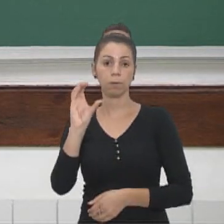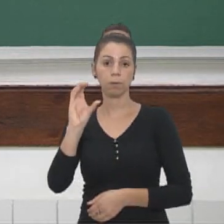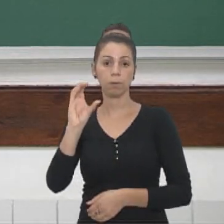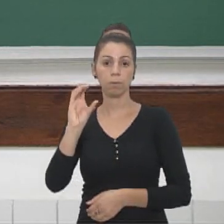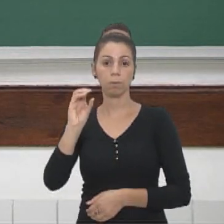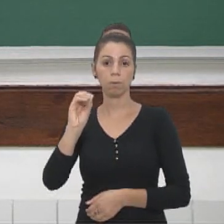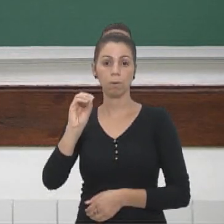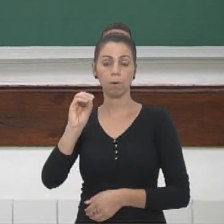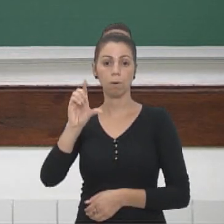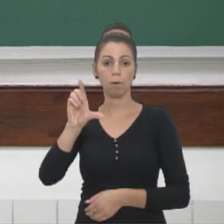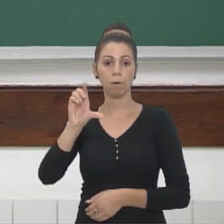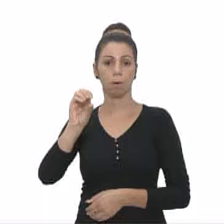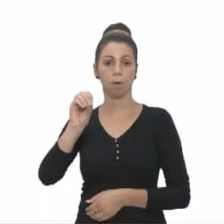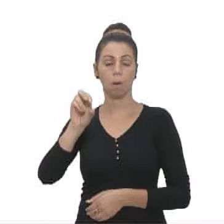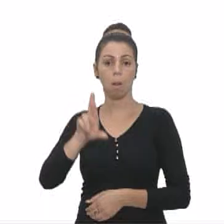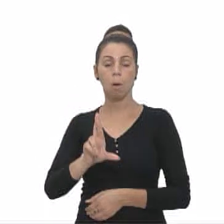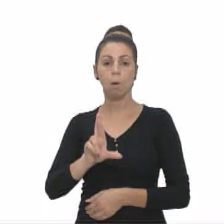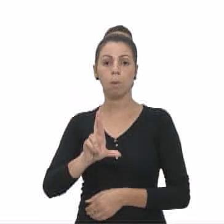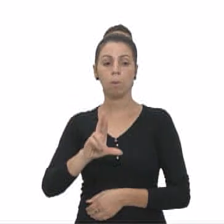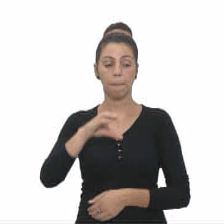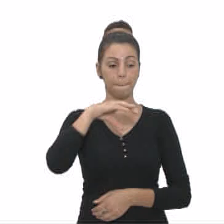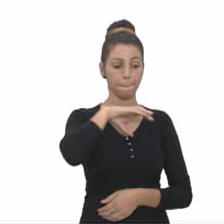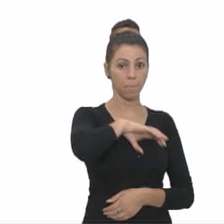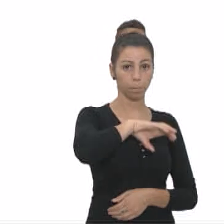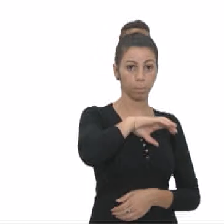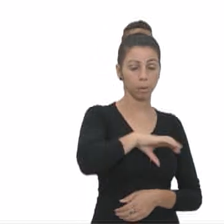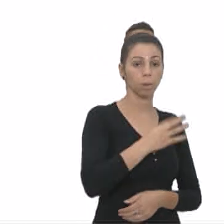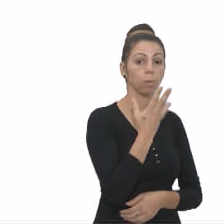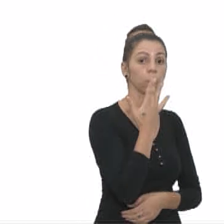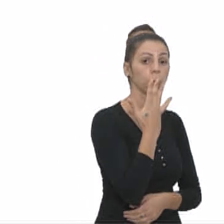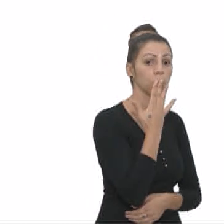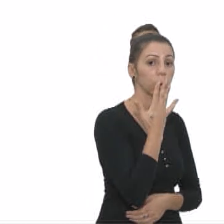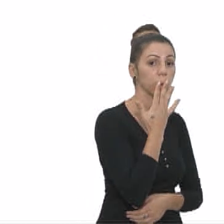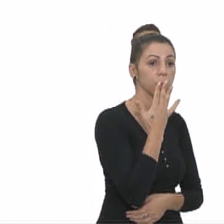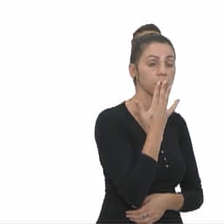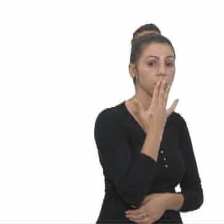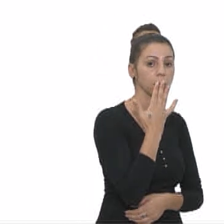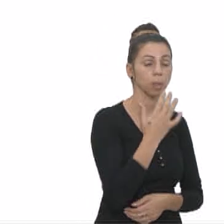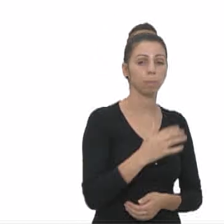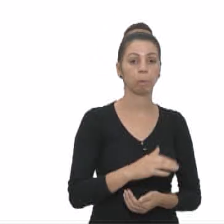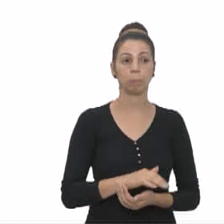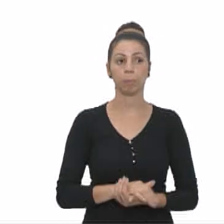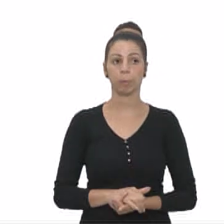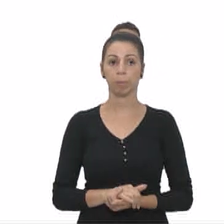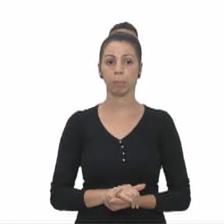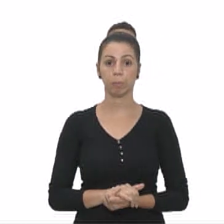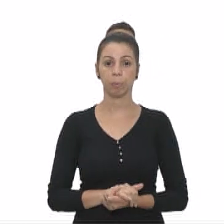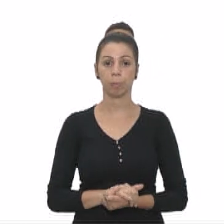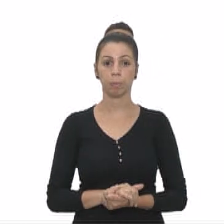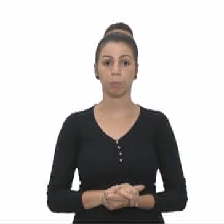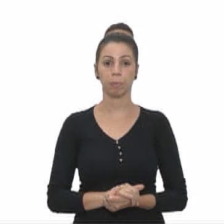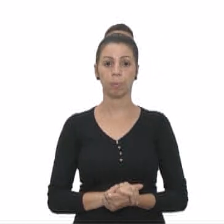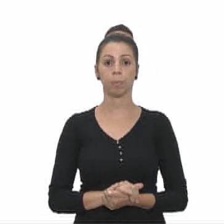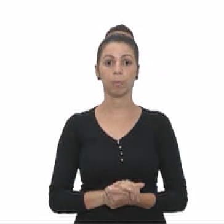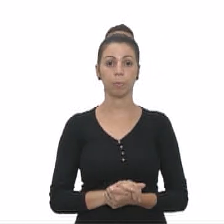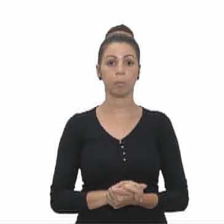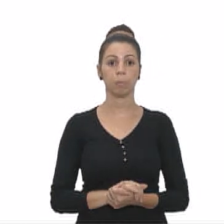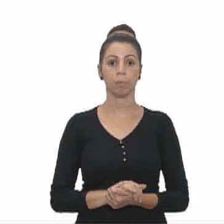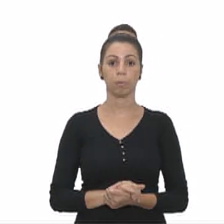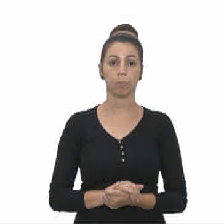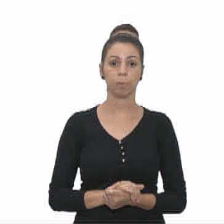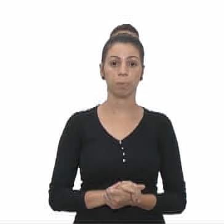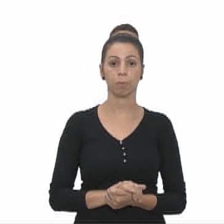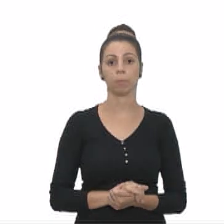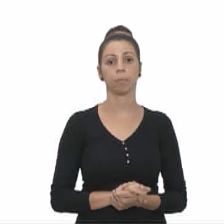color, português, a cor. Lembram? Heterogenérico, diferença de gênero. Impressão produzida por tono